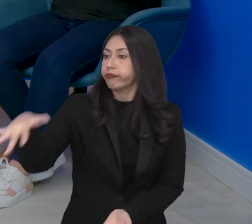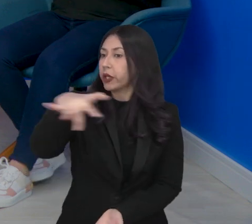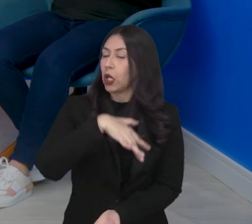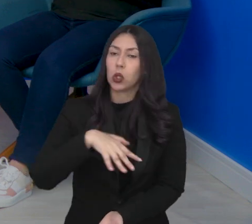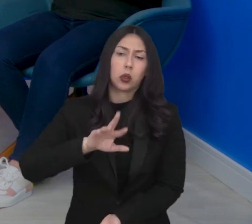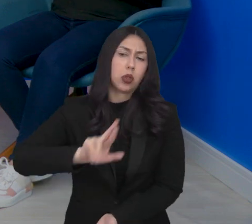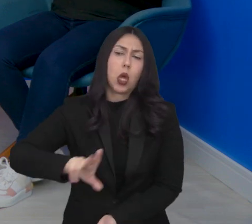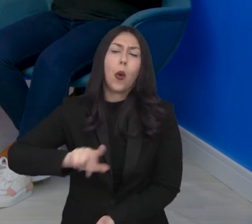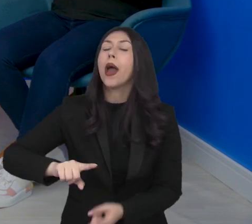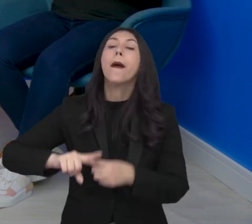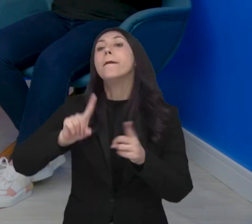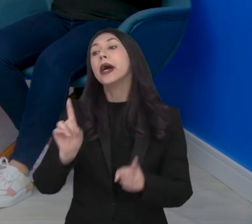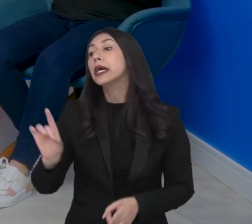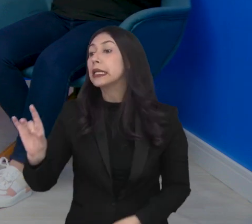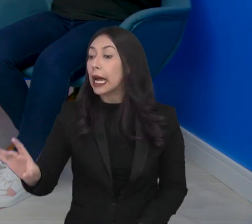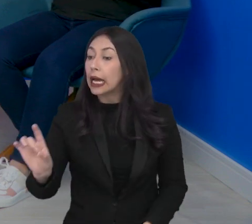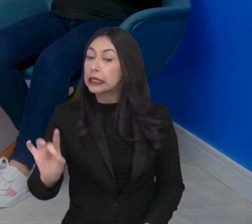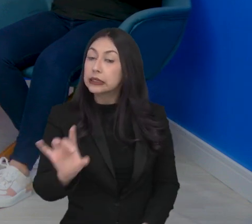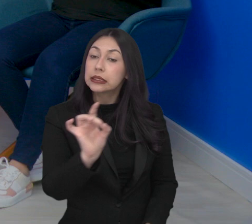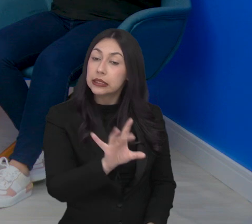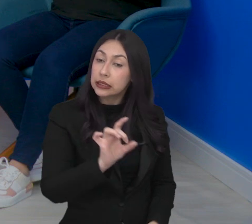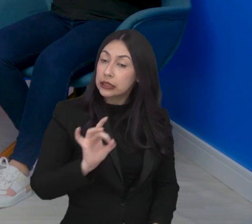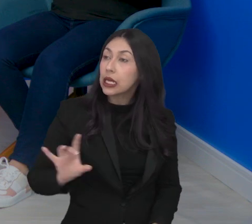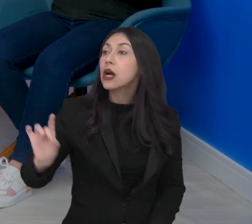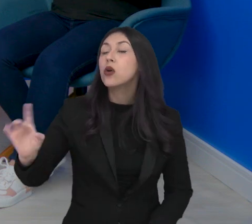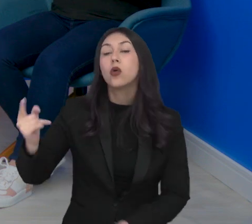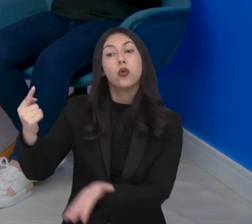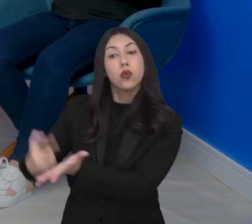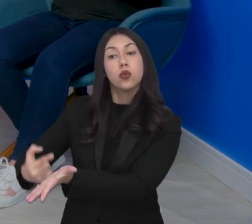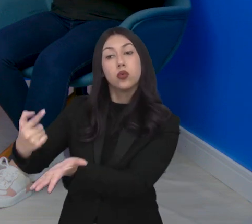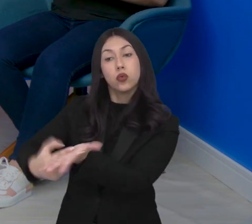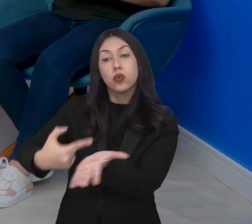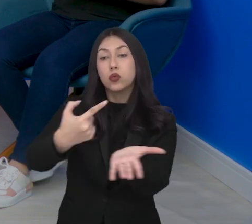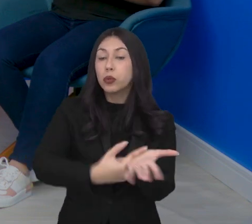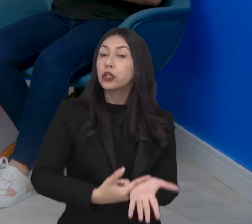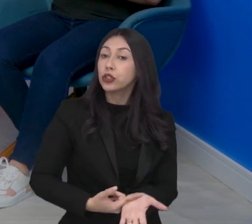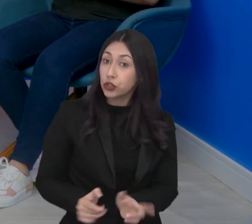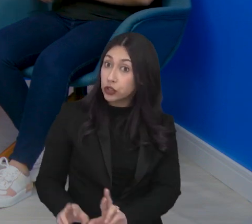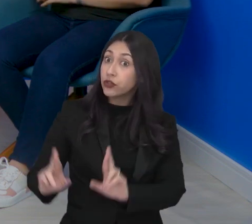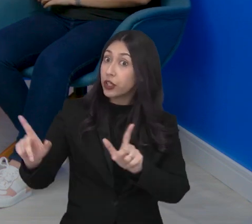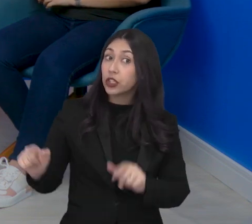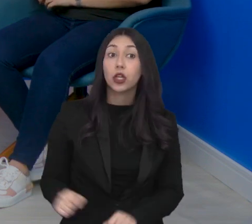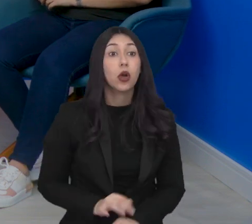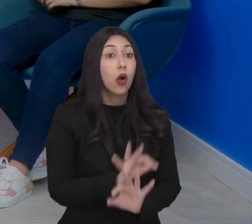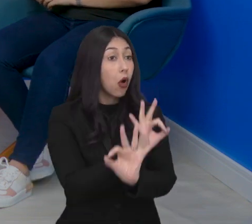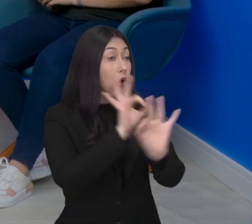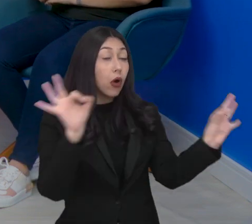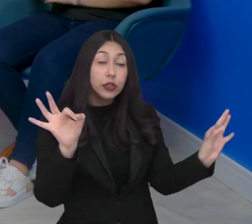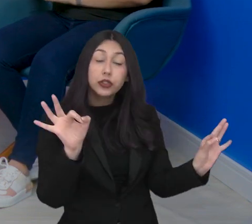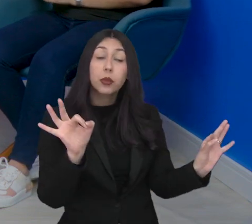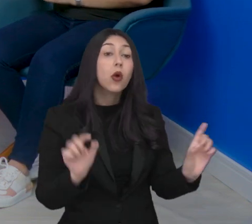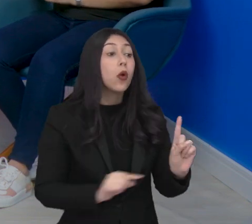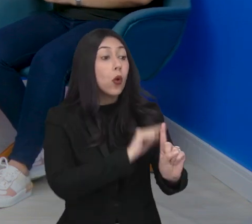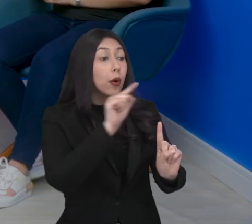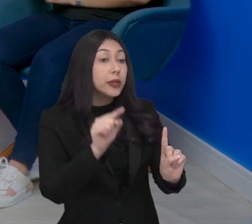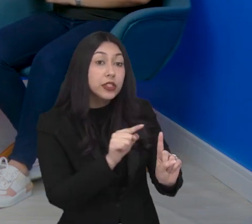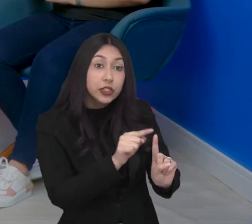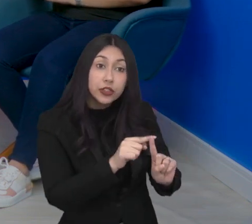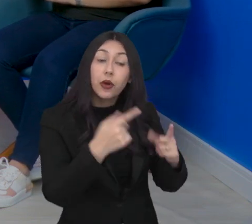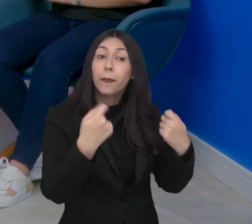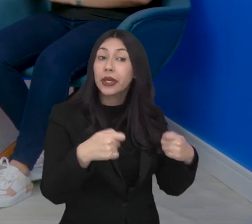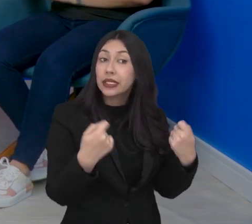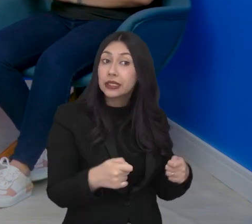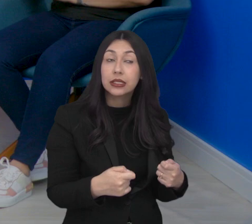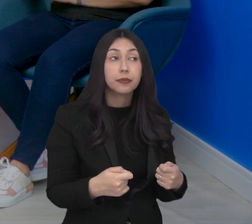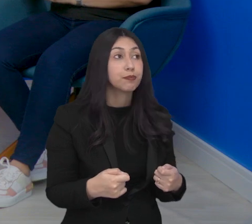uniforme para todos os países, mas que cada um, dentro da sua possibilidade, chegasse nesse limite. Ótimo. Eu acho que assim, a meta tem que ser uniforme.